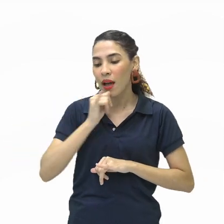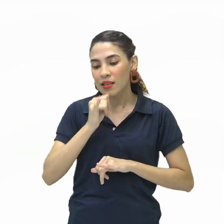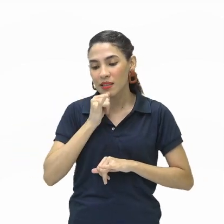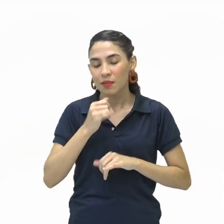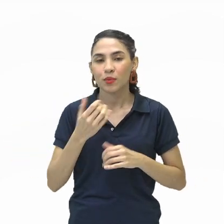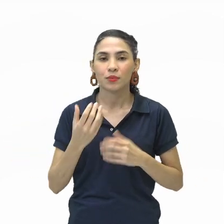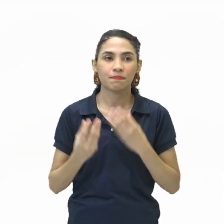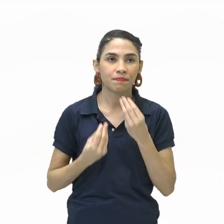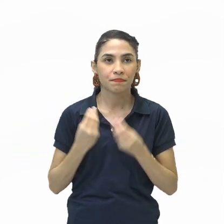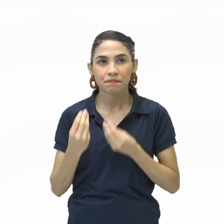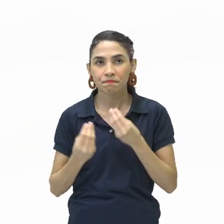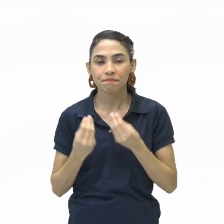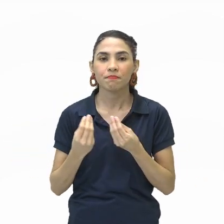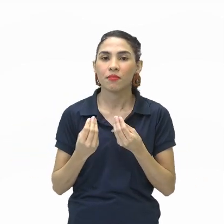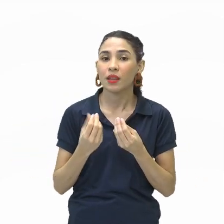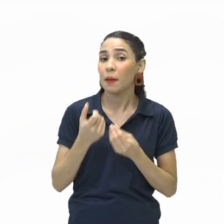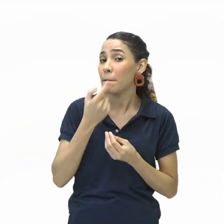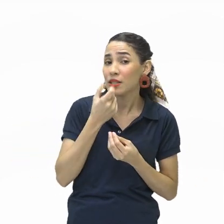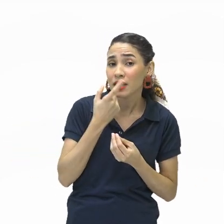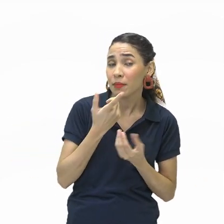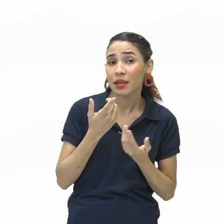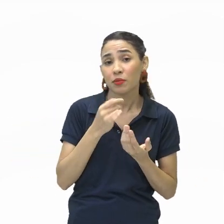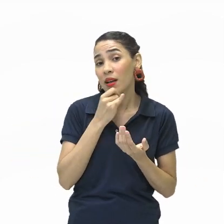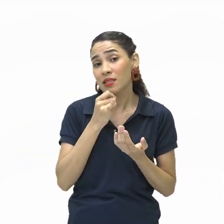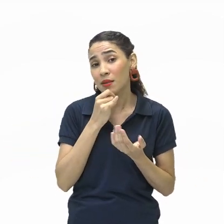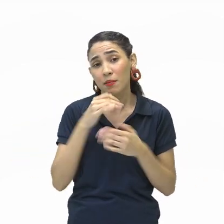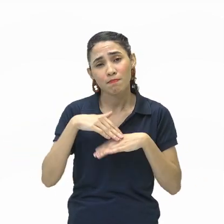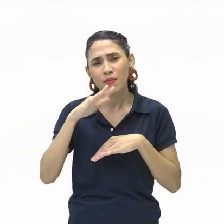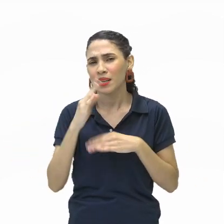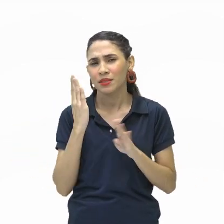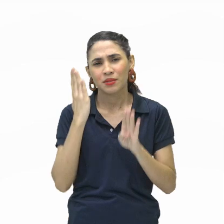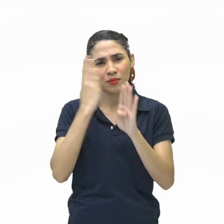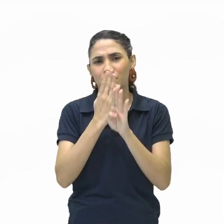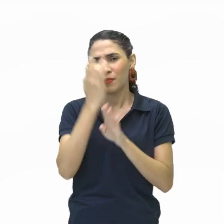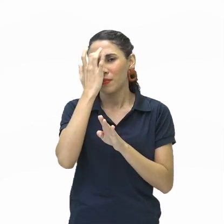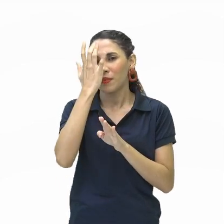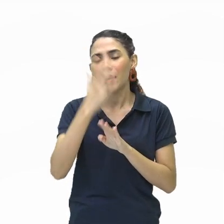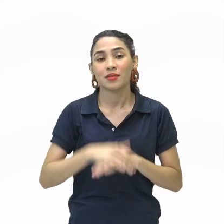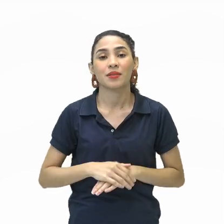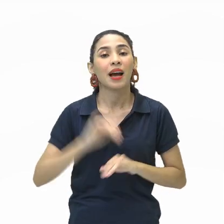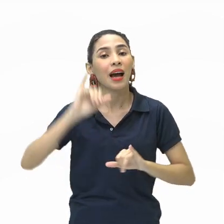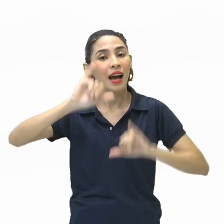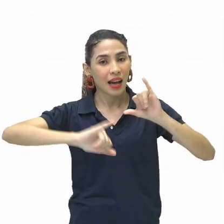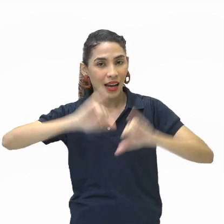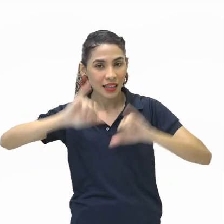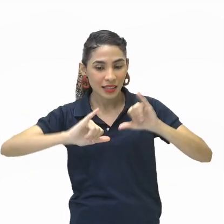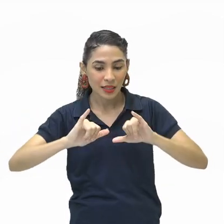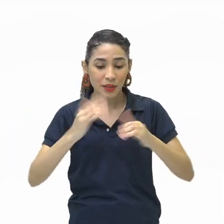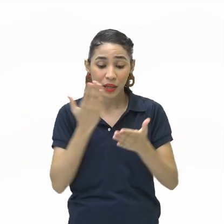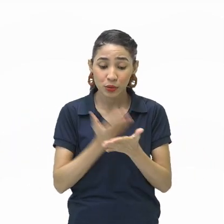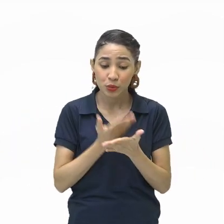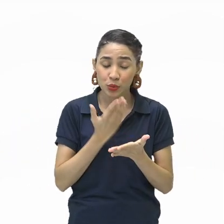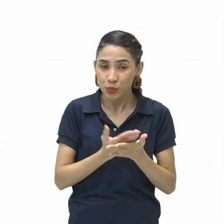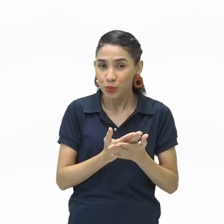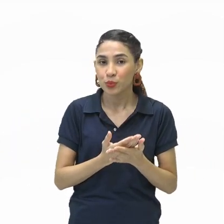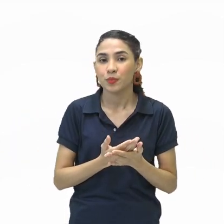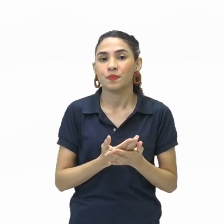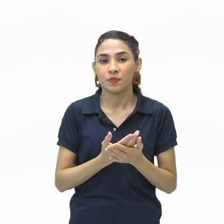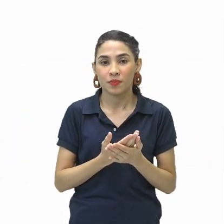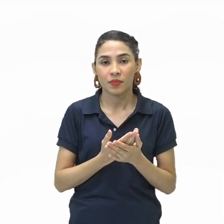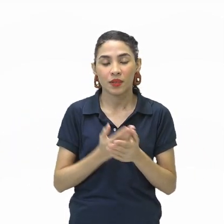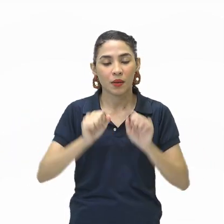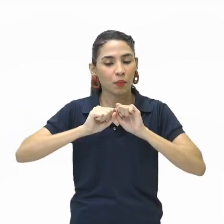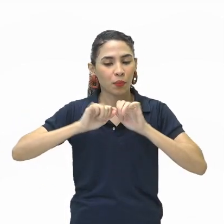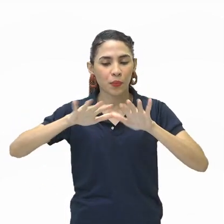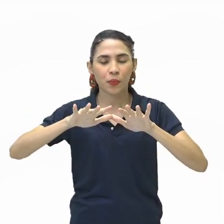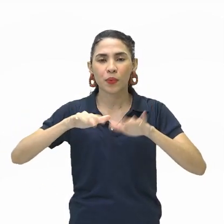questão do medicamento, por exemplo, que é mais fácil de identificar. A química, enquanto estudo, ela está